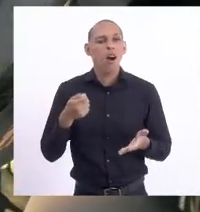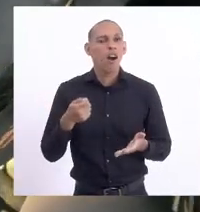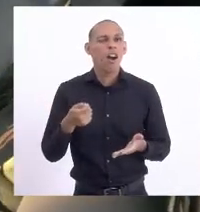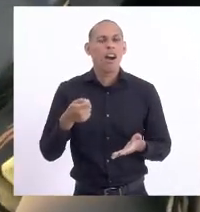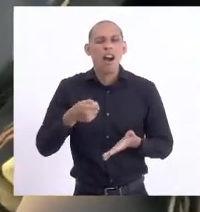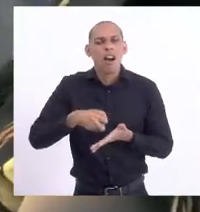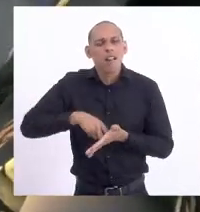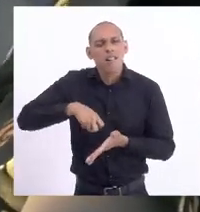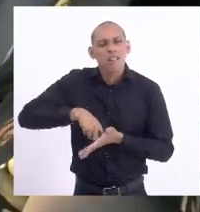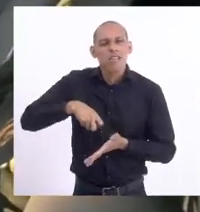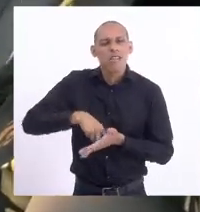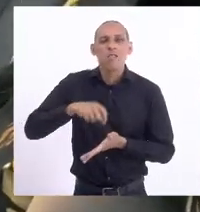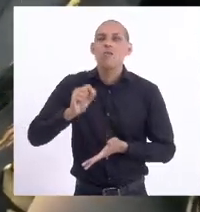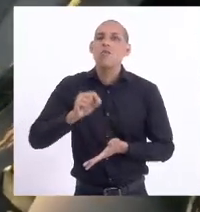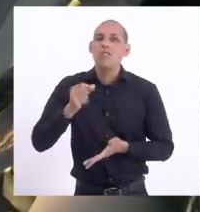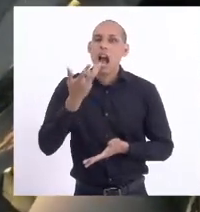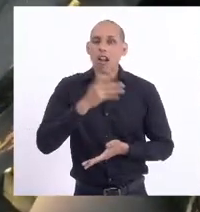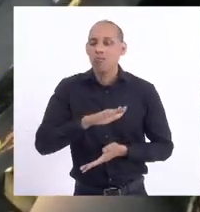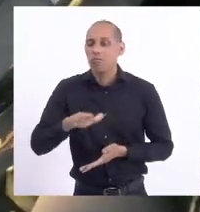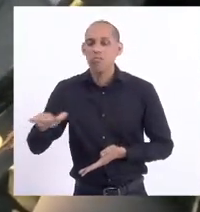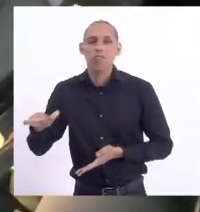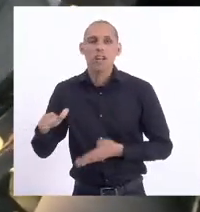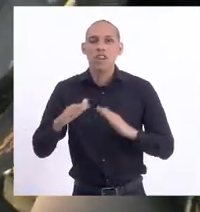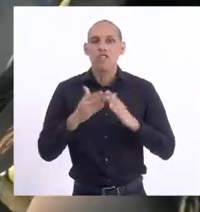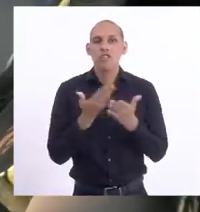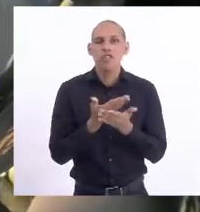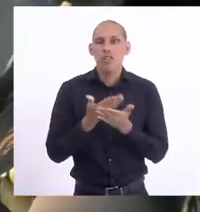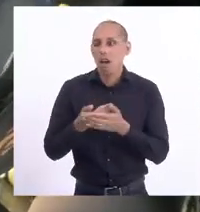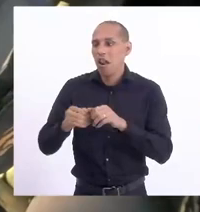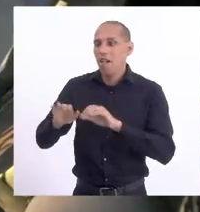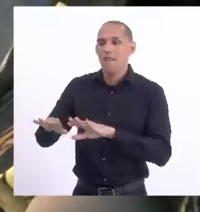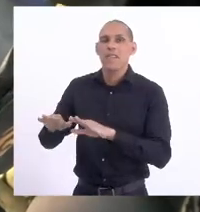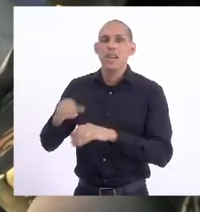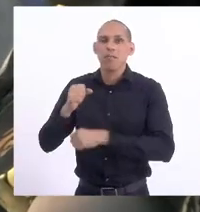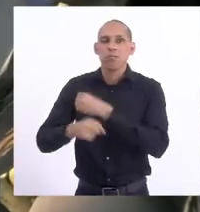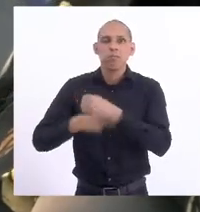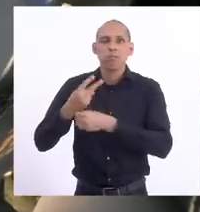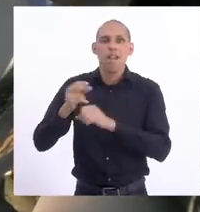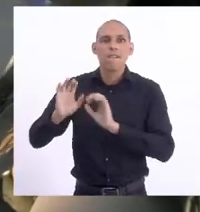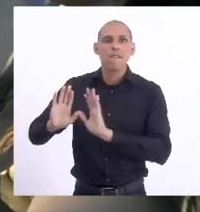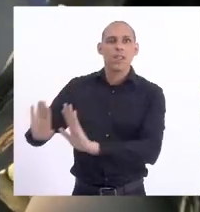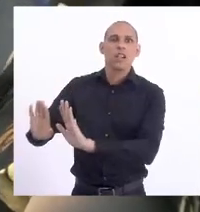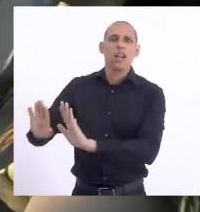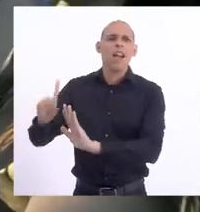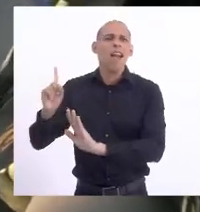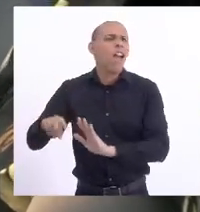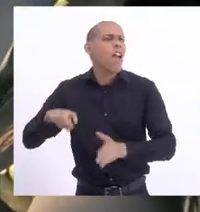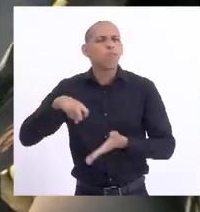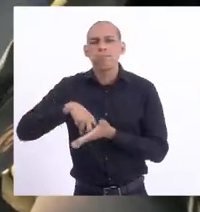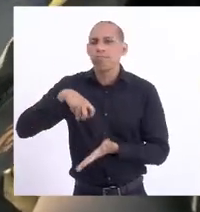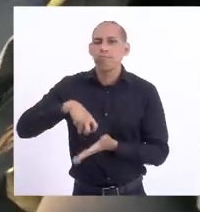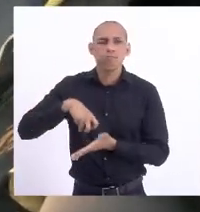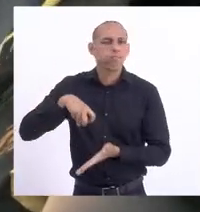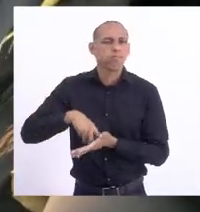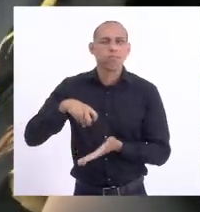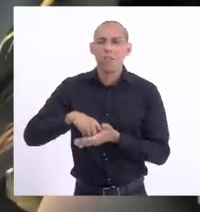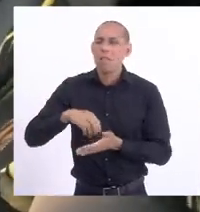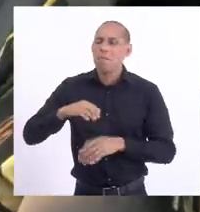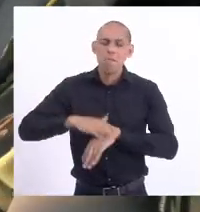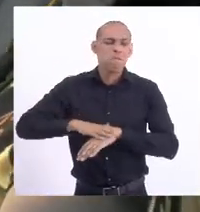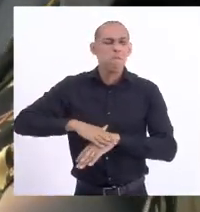foi deixar as crianças fora das escolas pelo período de 2 anos. Esse foi o maior castigo que aconteceu na